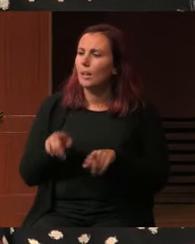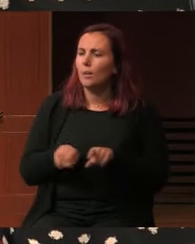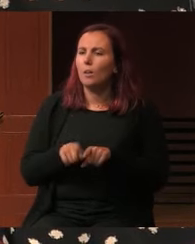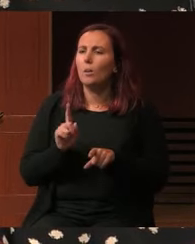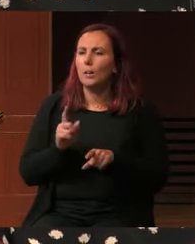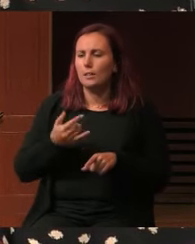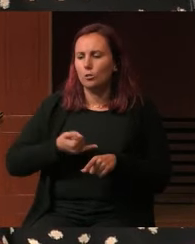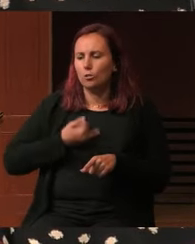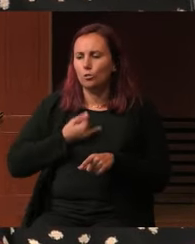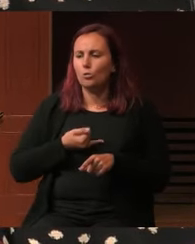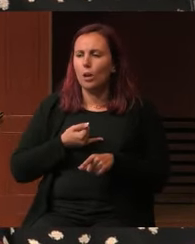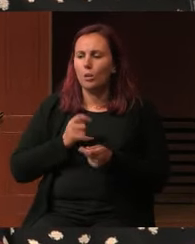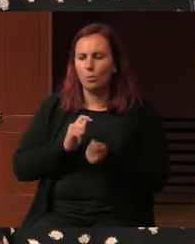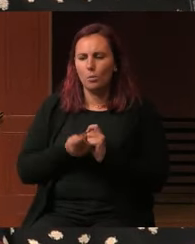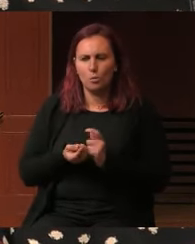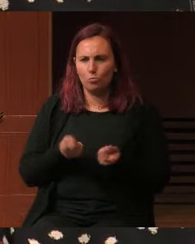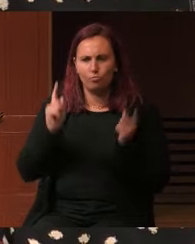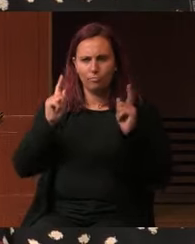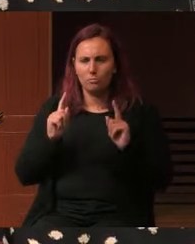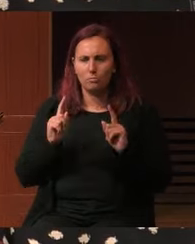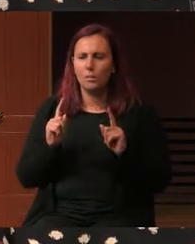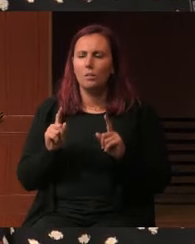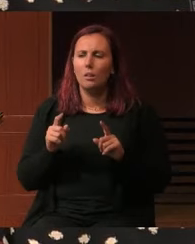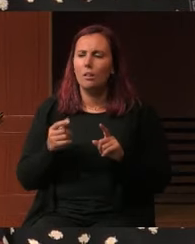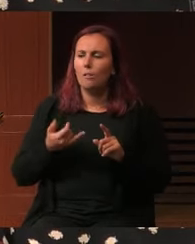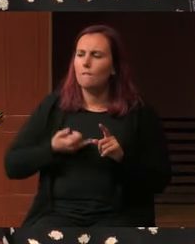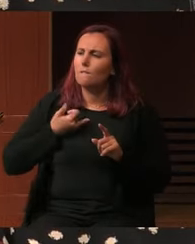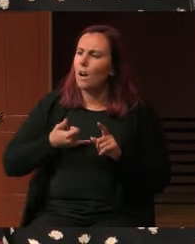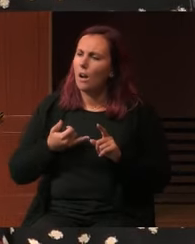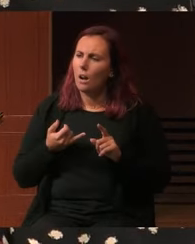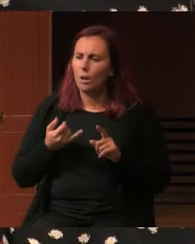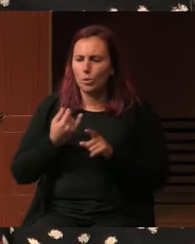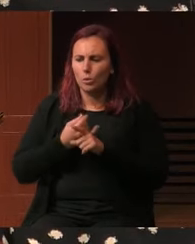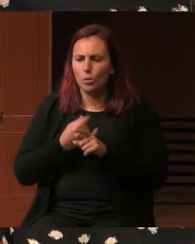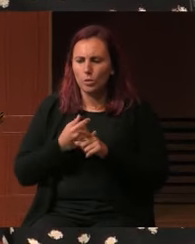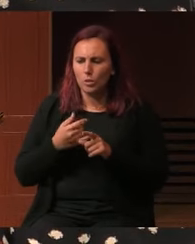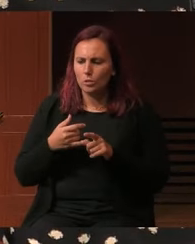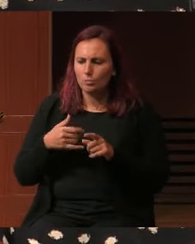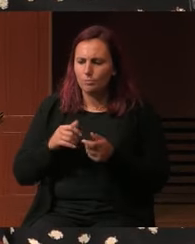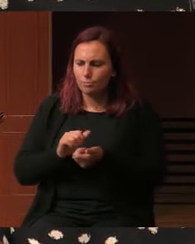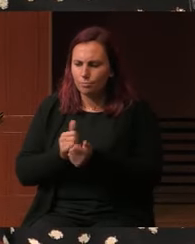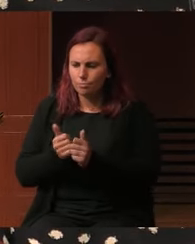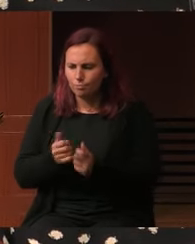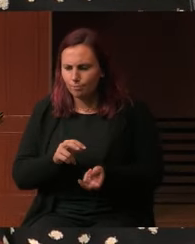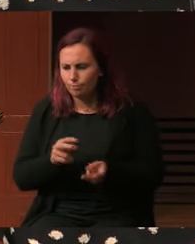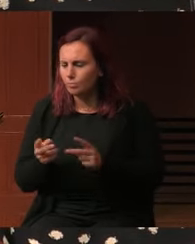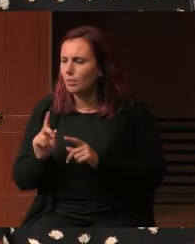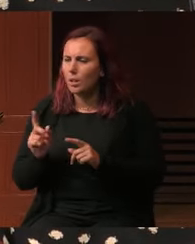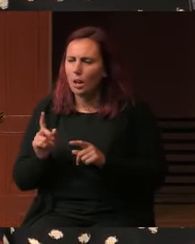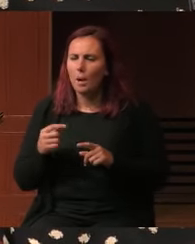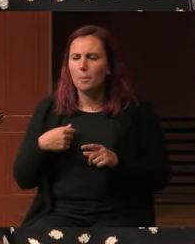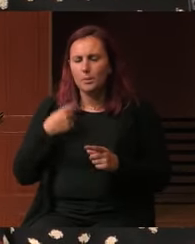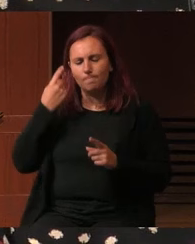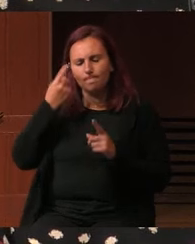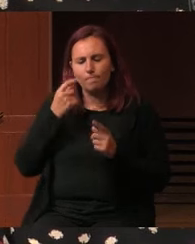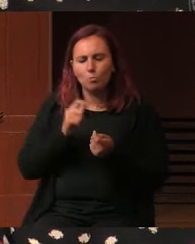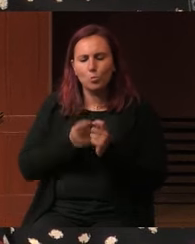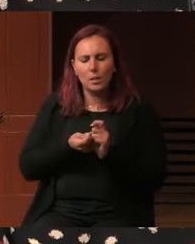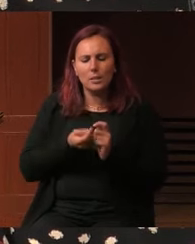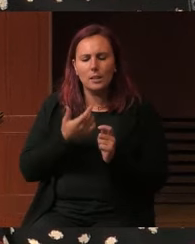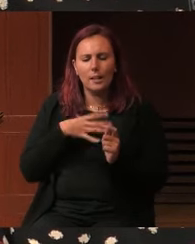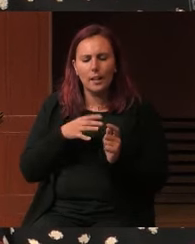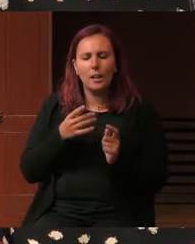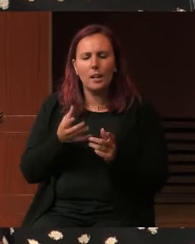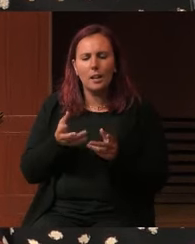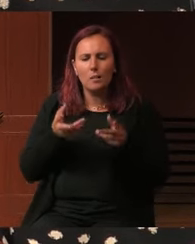assustarmos com a transformação, não nos assustarmos com a mudança, mas sim pensarmos o que é que queremos dela e como é que ela nos